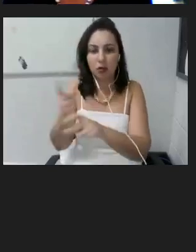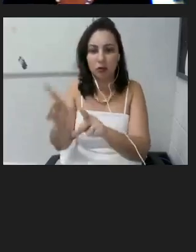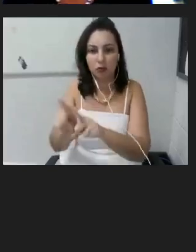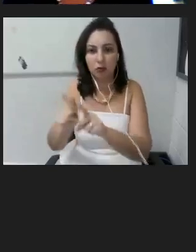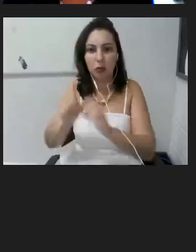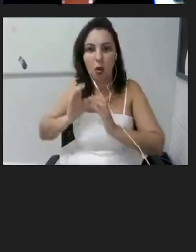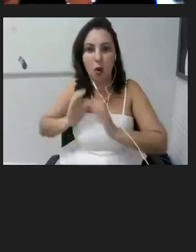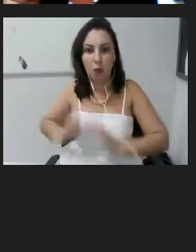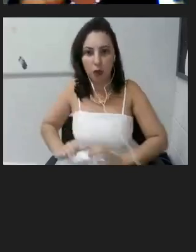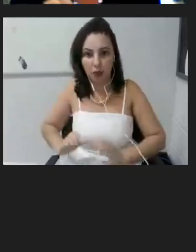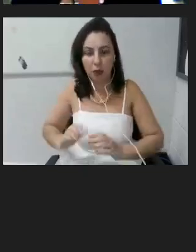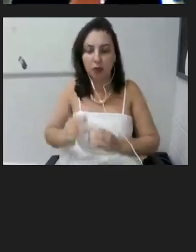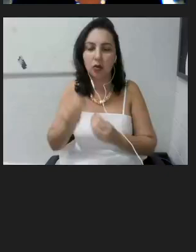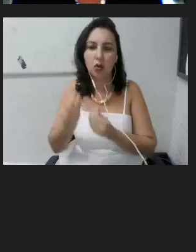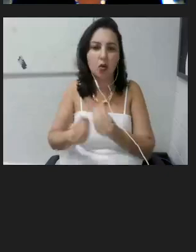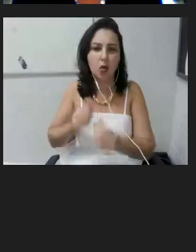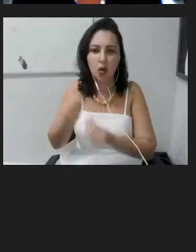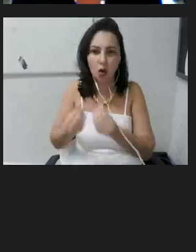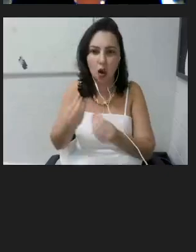comportamento.